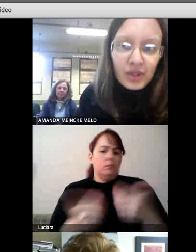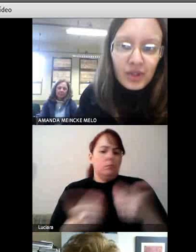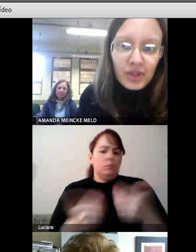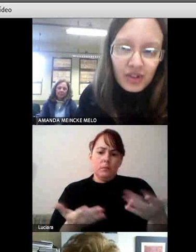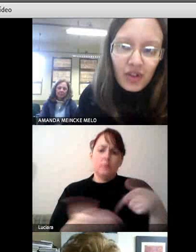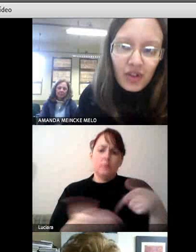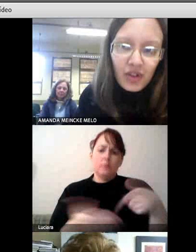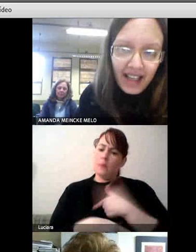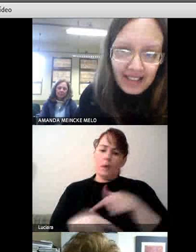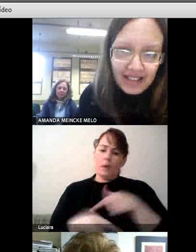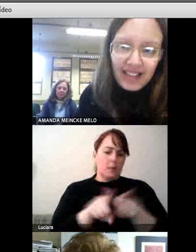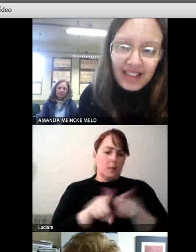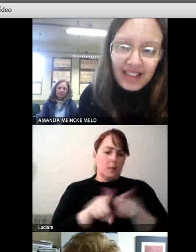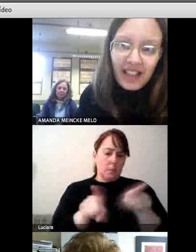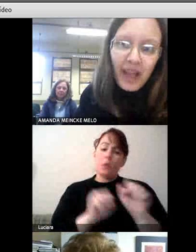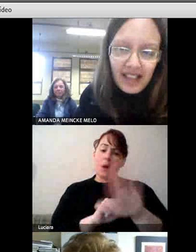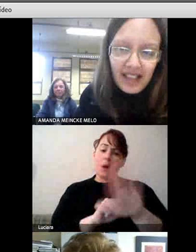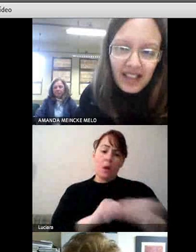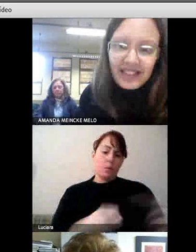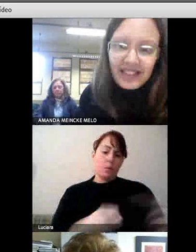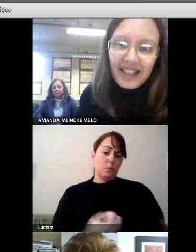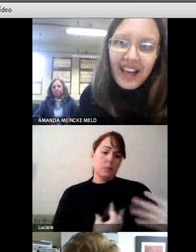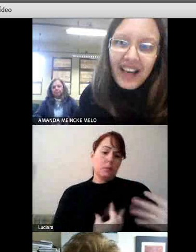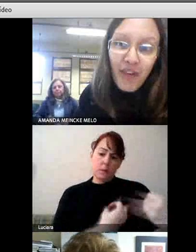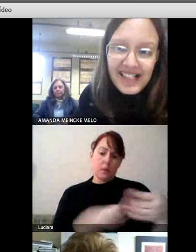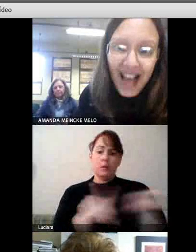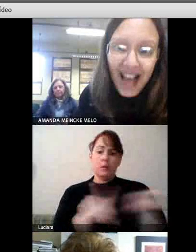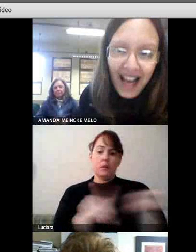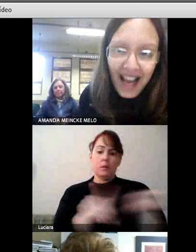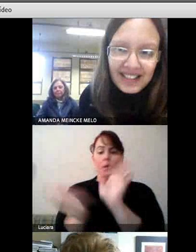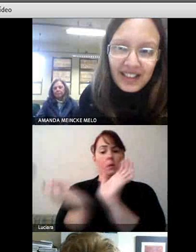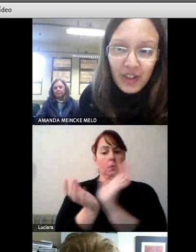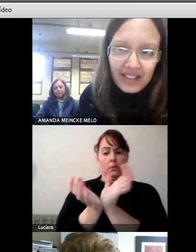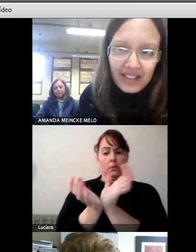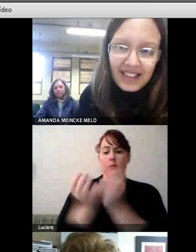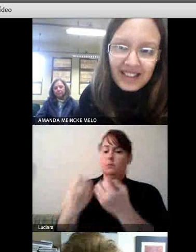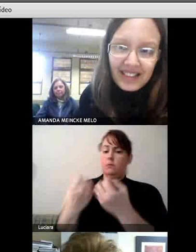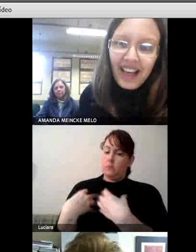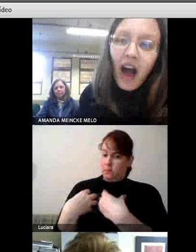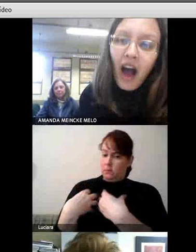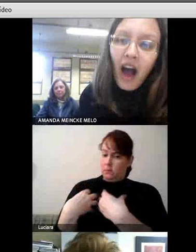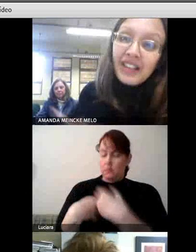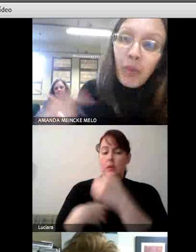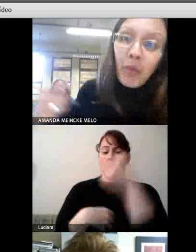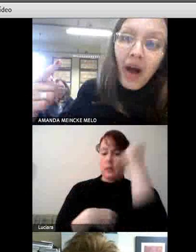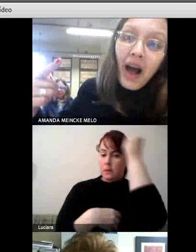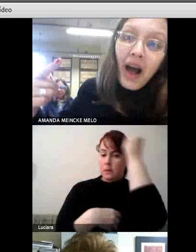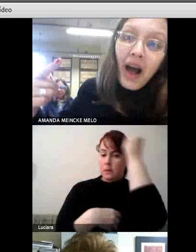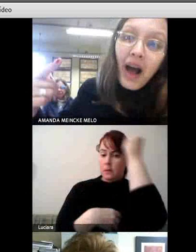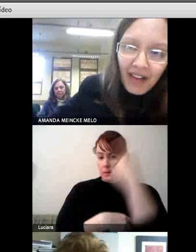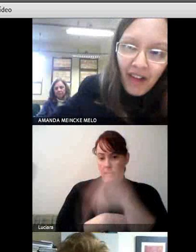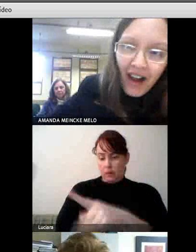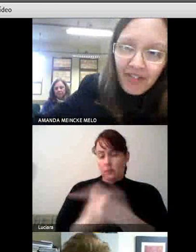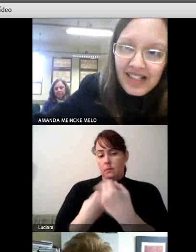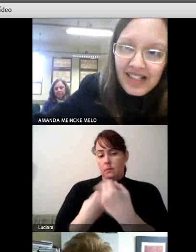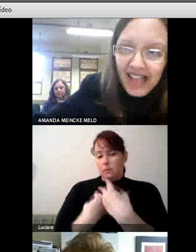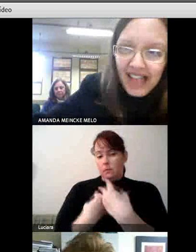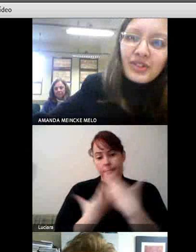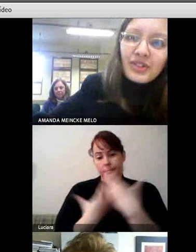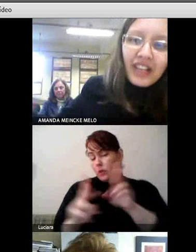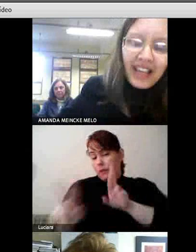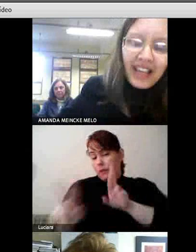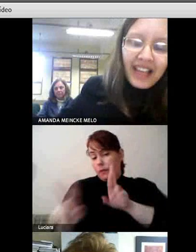os nossos colegas que têm experiências diferenciadas das nossas. Alguns estão mais